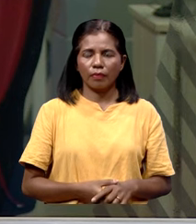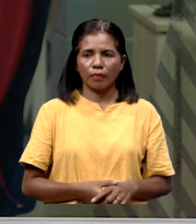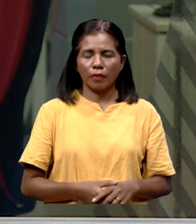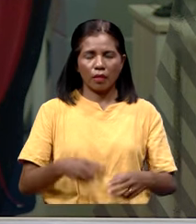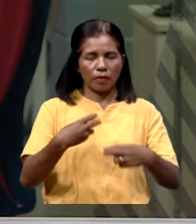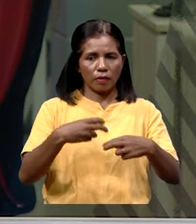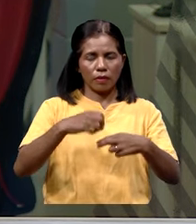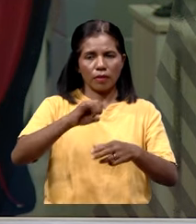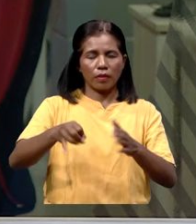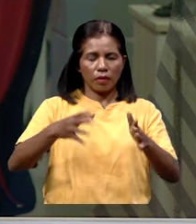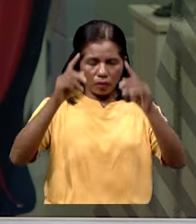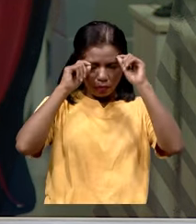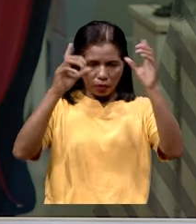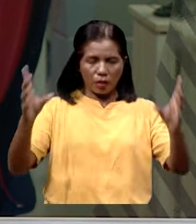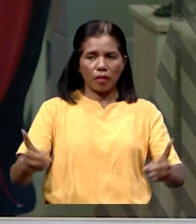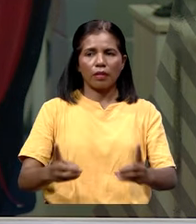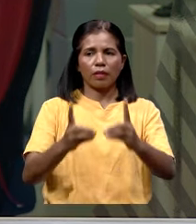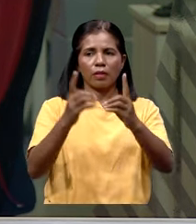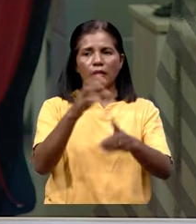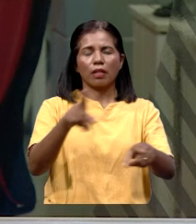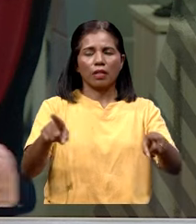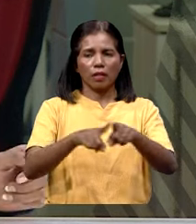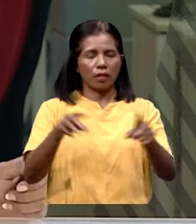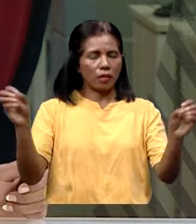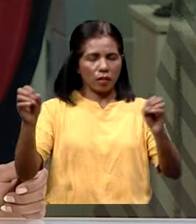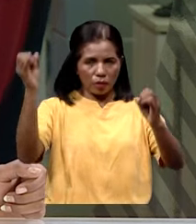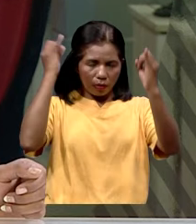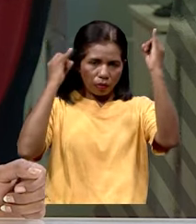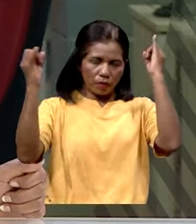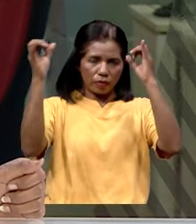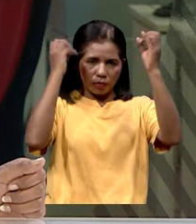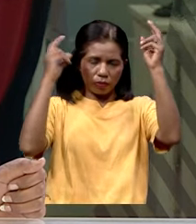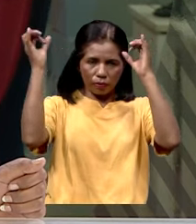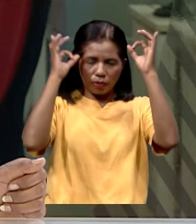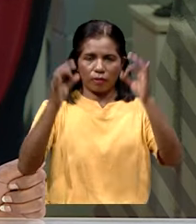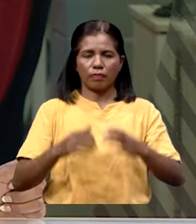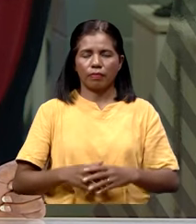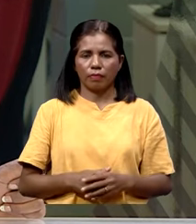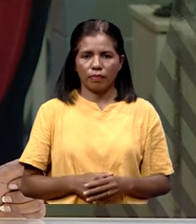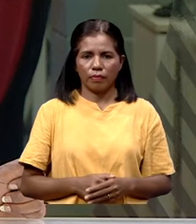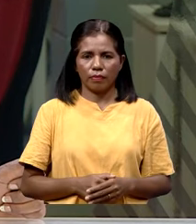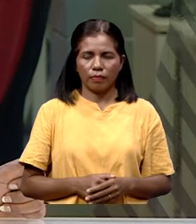Desafio na jornalista timoruana Sira Soro durante nem marca falta formação específico.